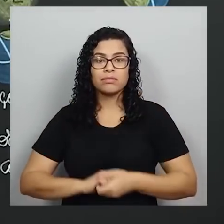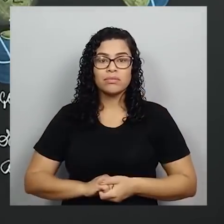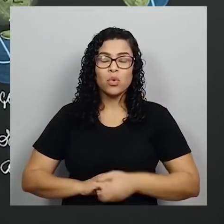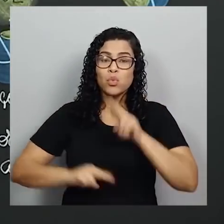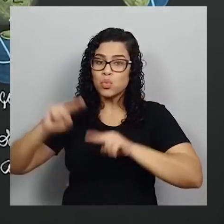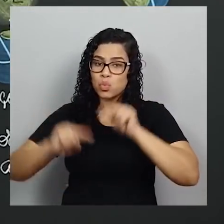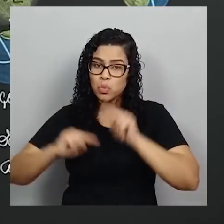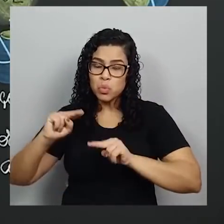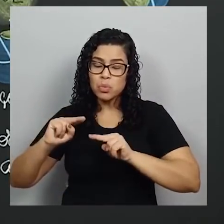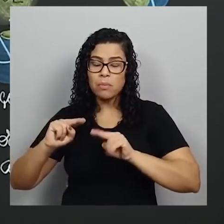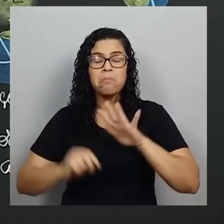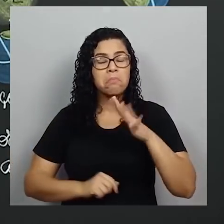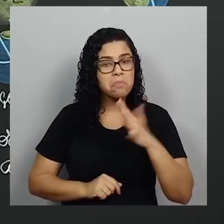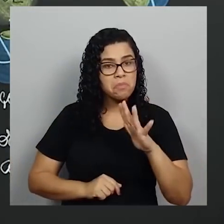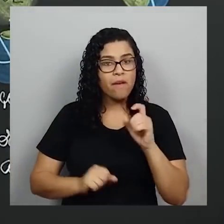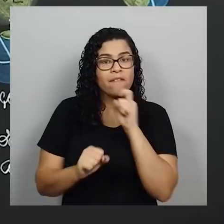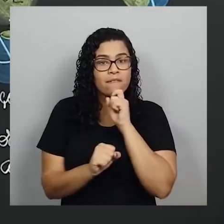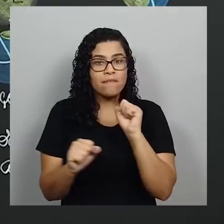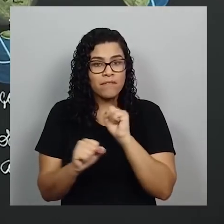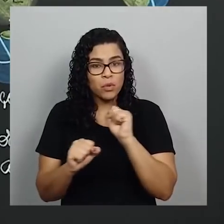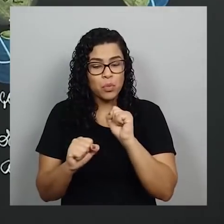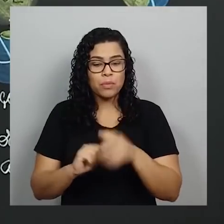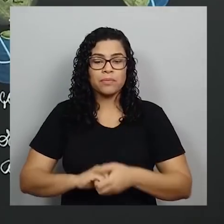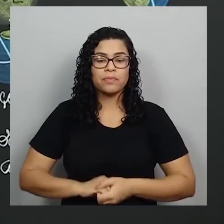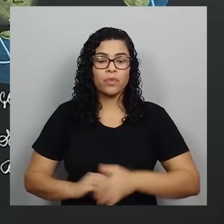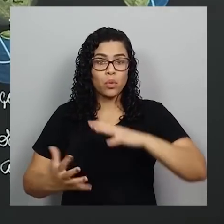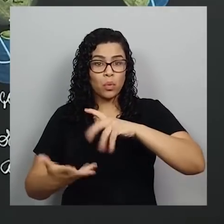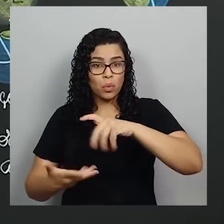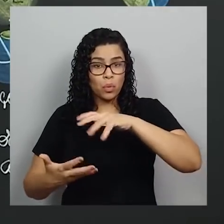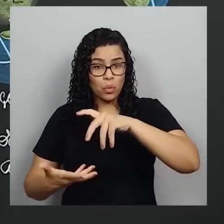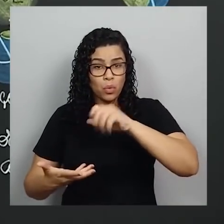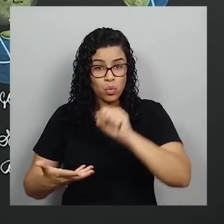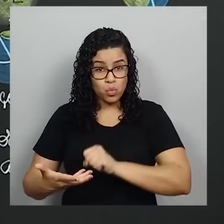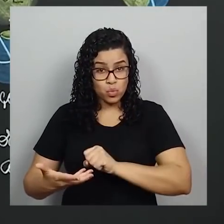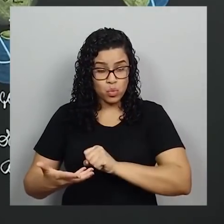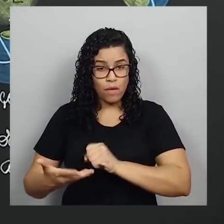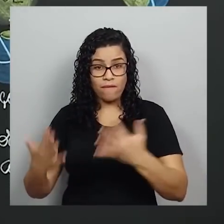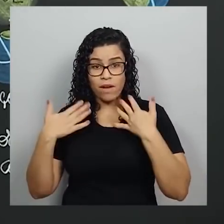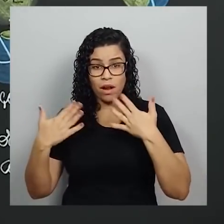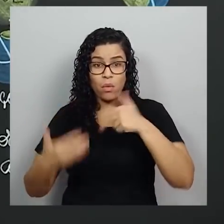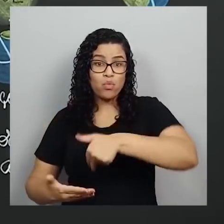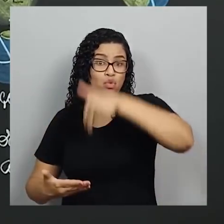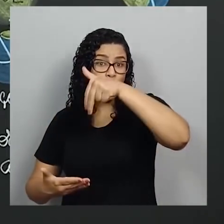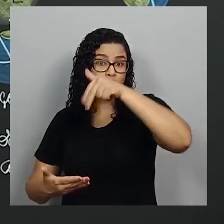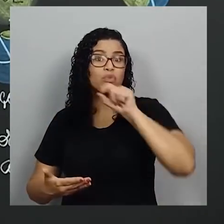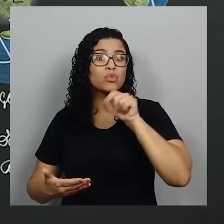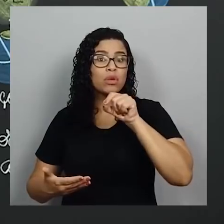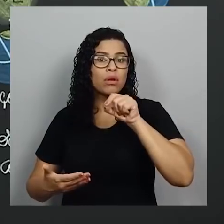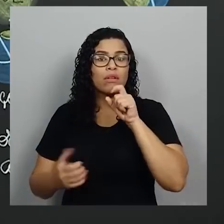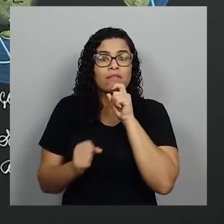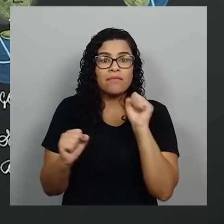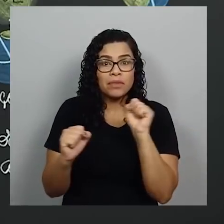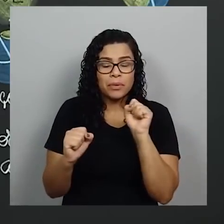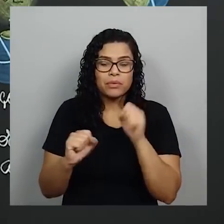No hemisfério norte, enquanto em dezembro o sul está em verão, o hemisfério norte